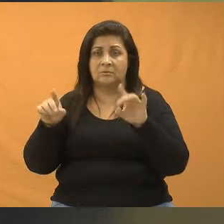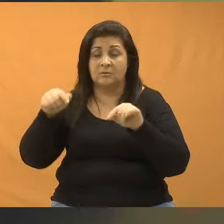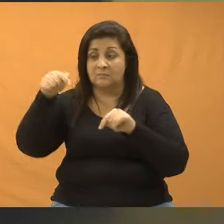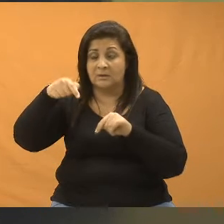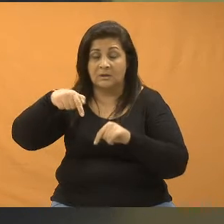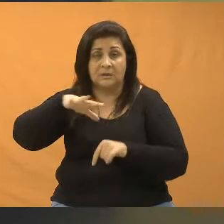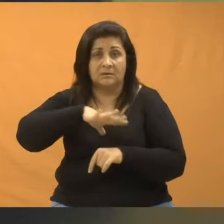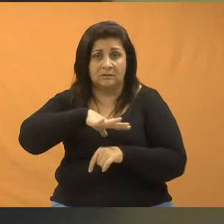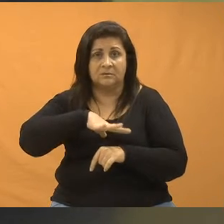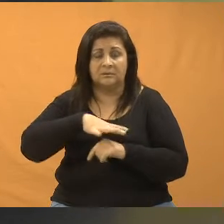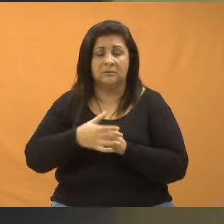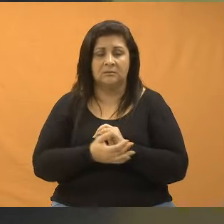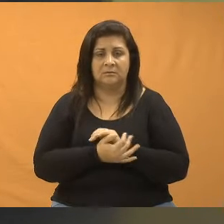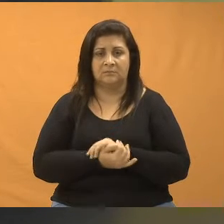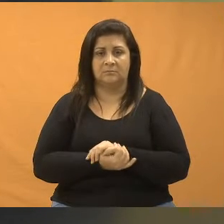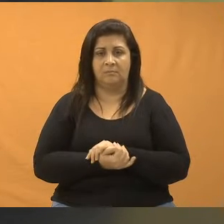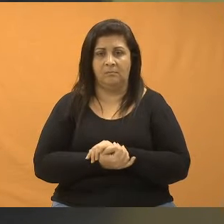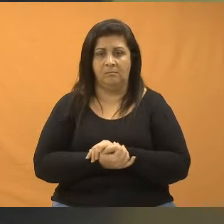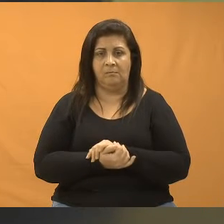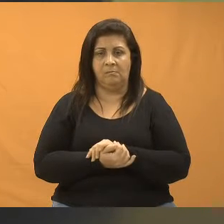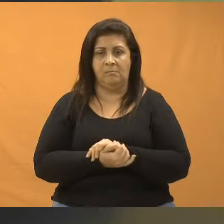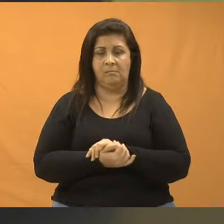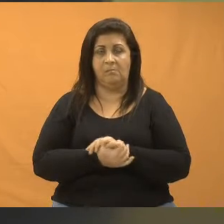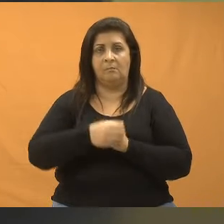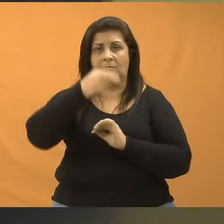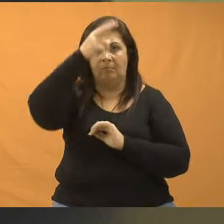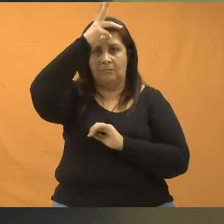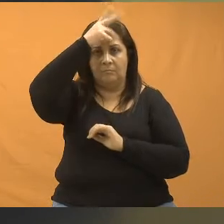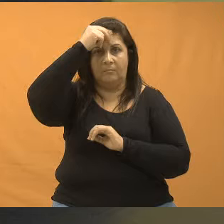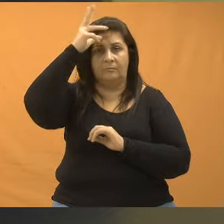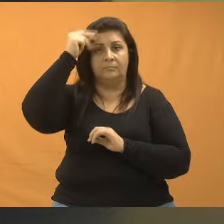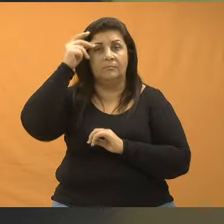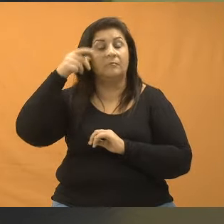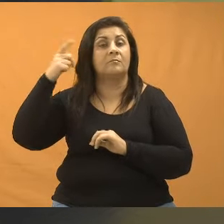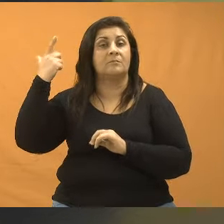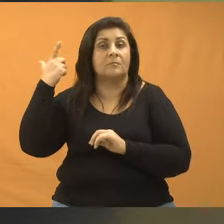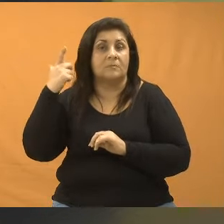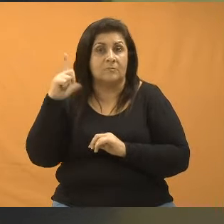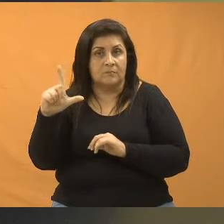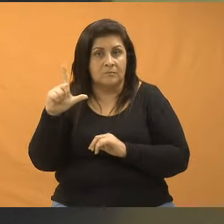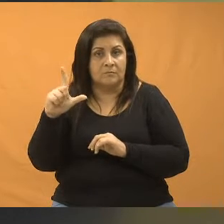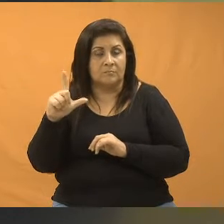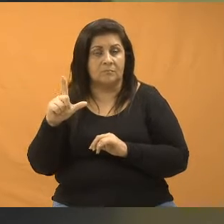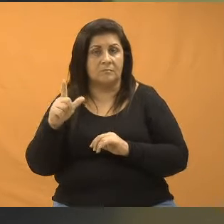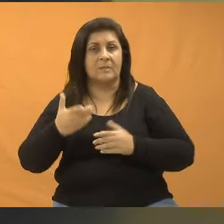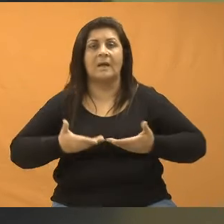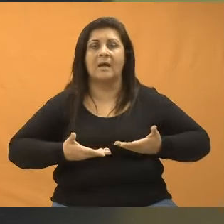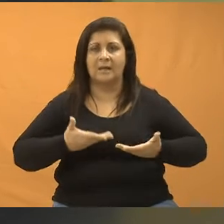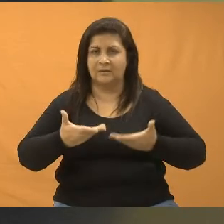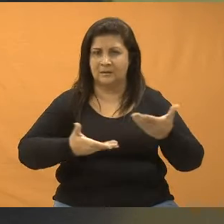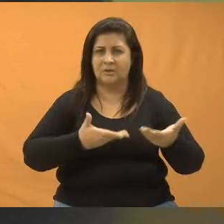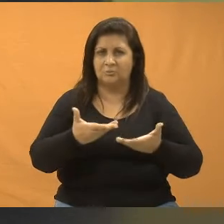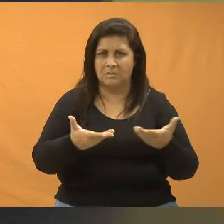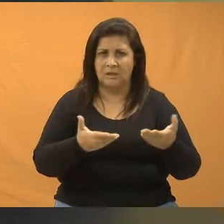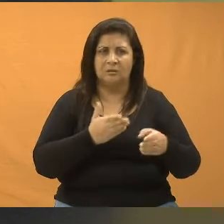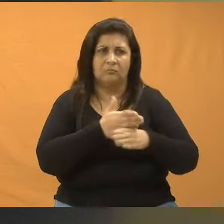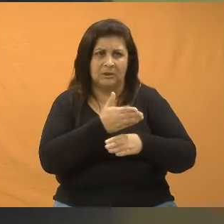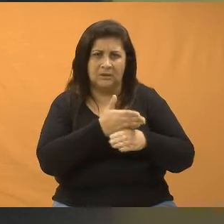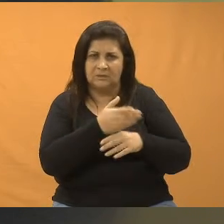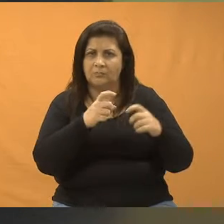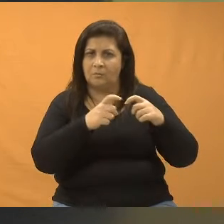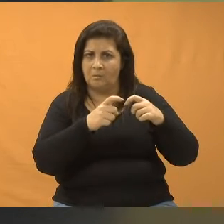Municipal, da arrecadação municipal. Então, a Prefeitura, para conseguir garantir os atendimentos e que seja feito de uma